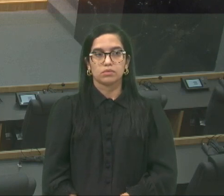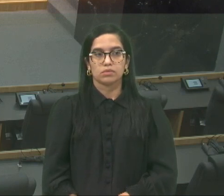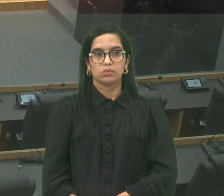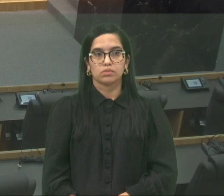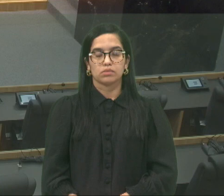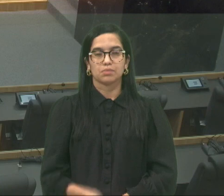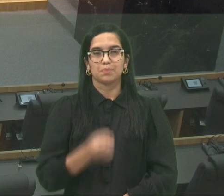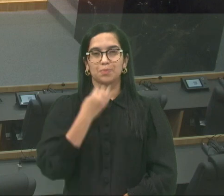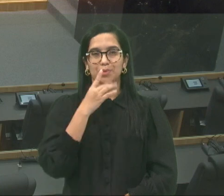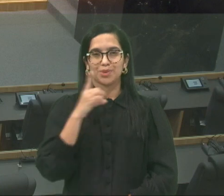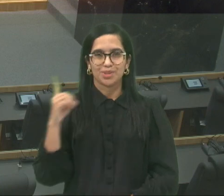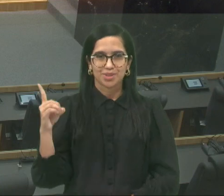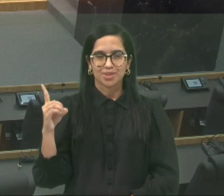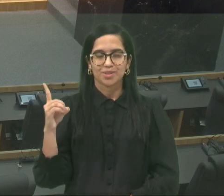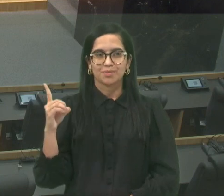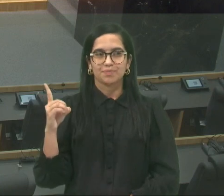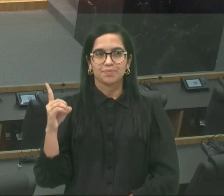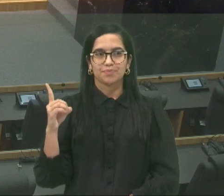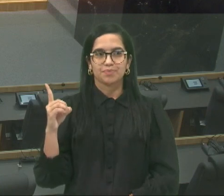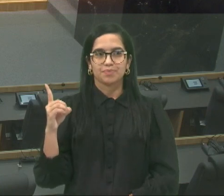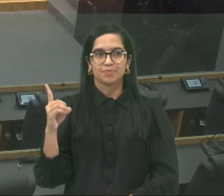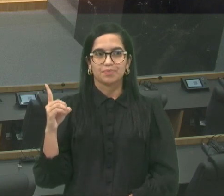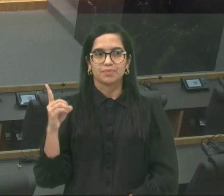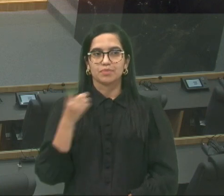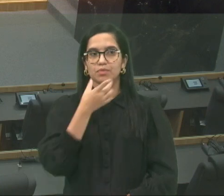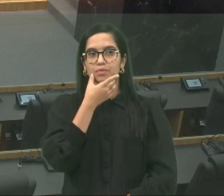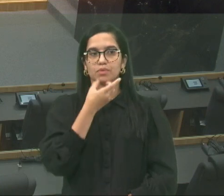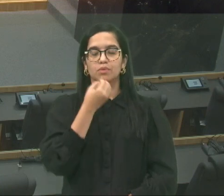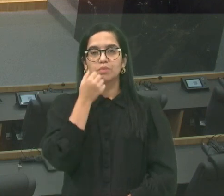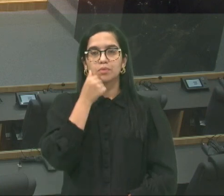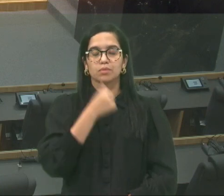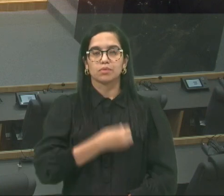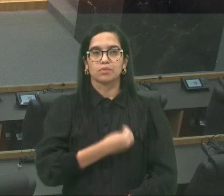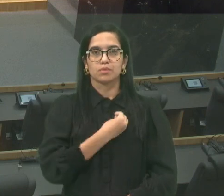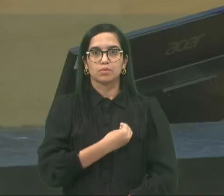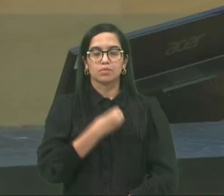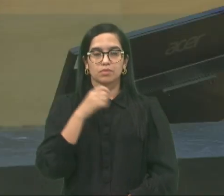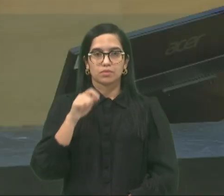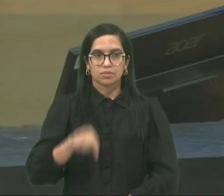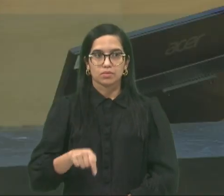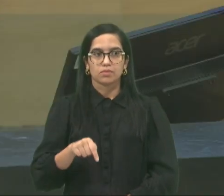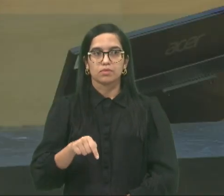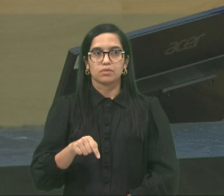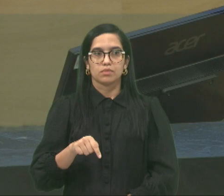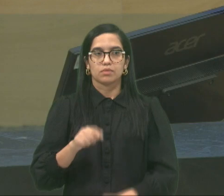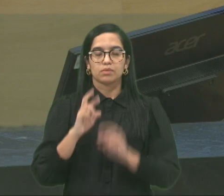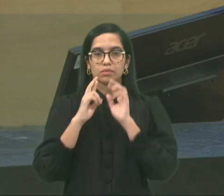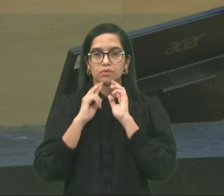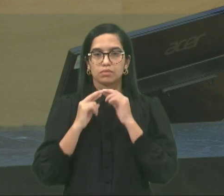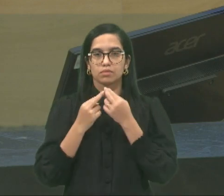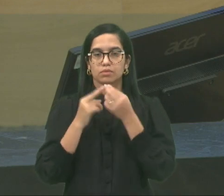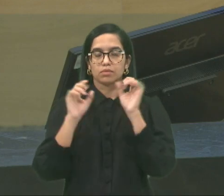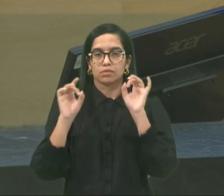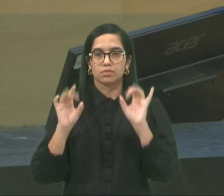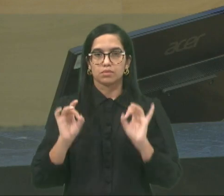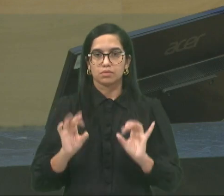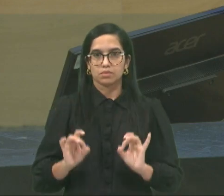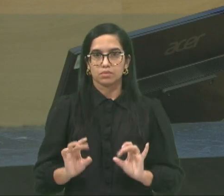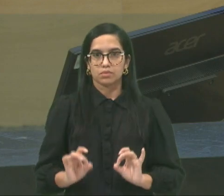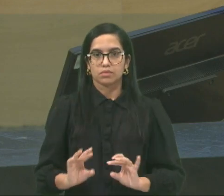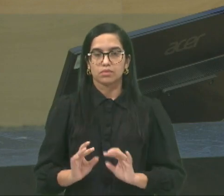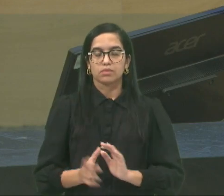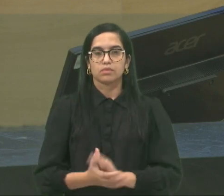Bom dia, senhores e senhoras presentes aqui neste momento, nesta